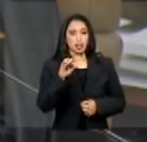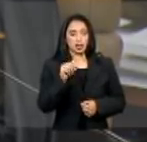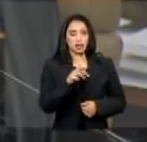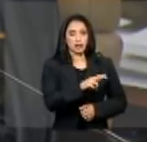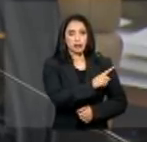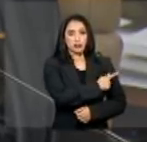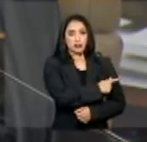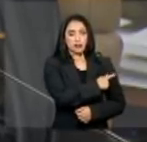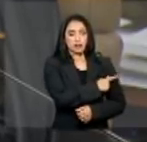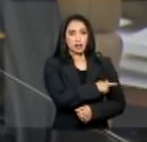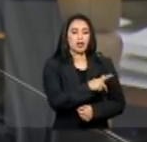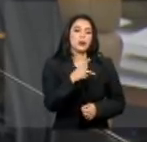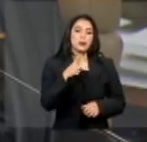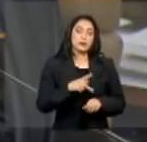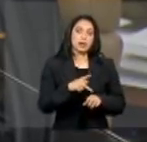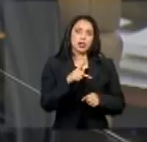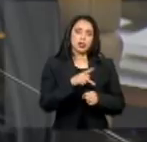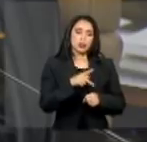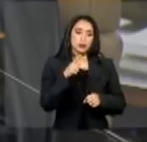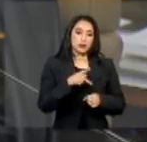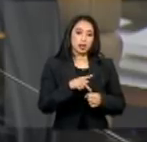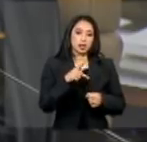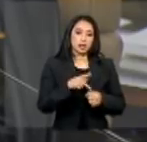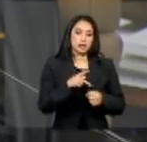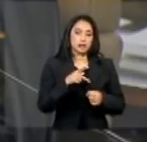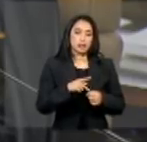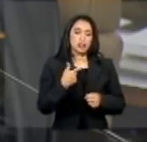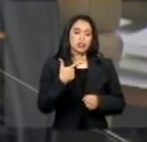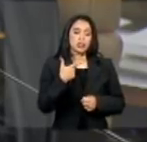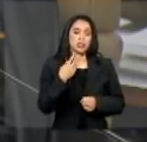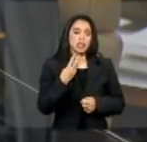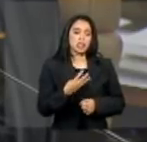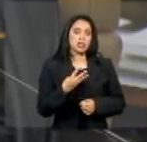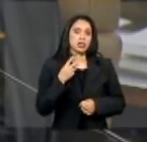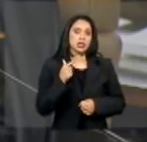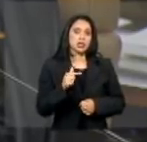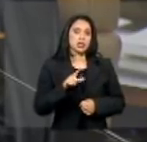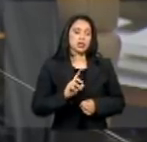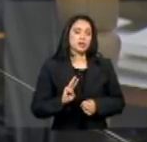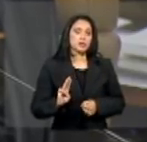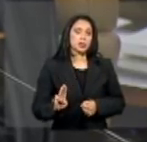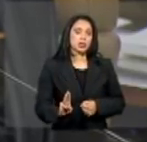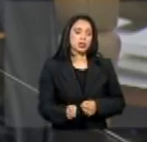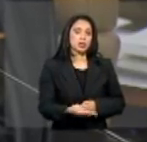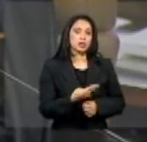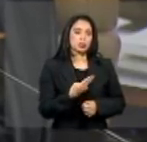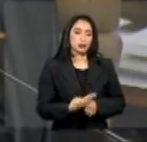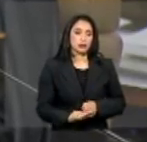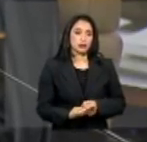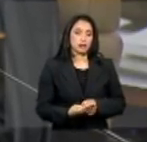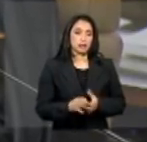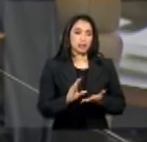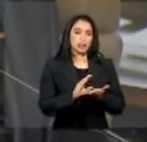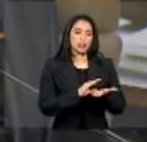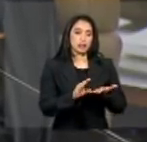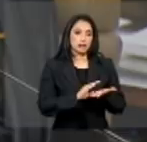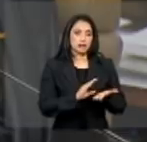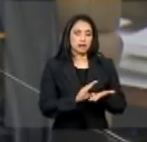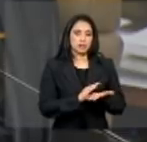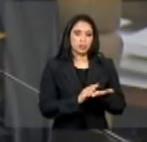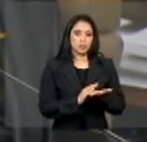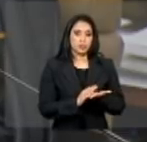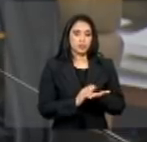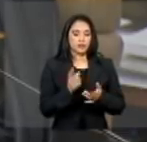conjunto com outros acusados 37 milhões a título de vantagem de vida que funcionaria como